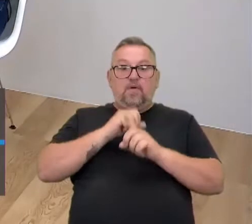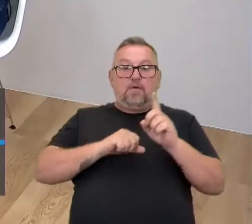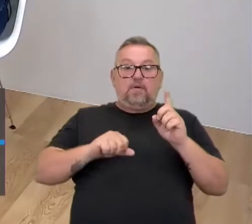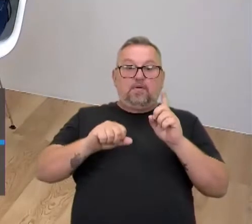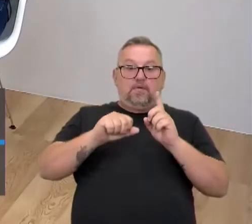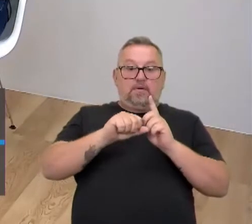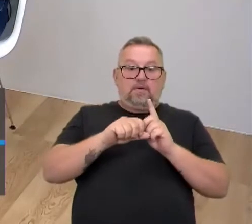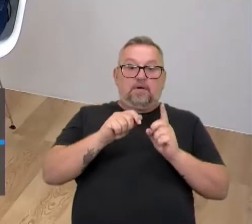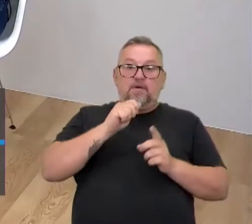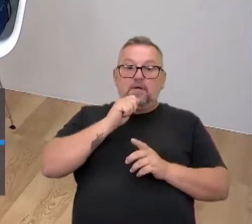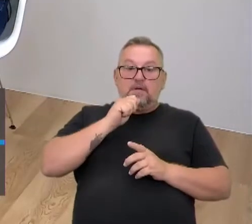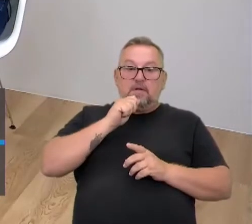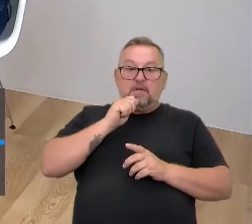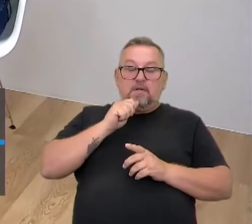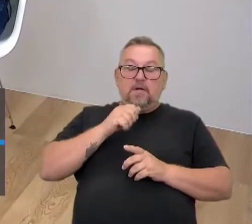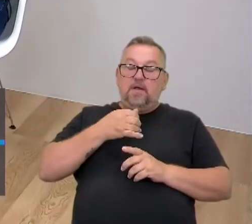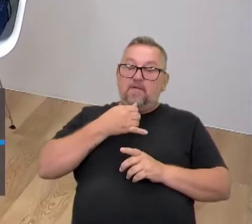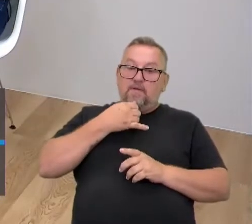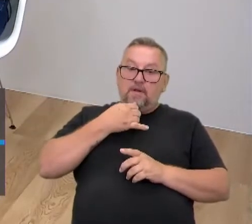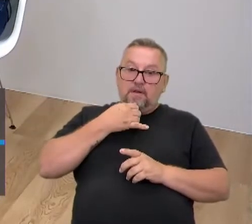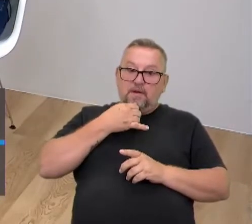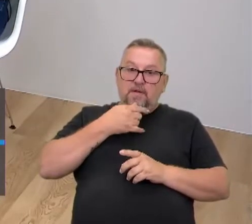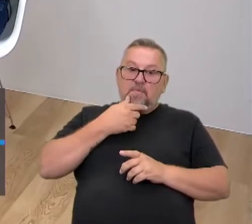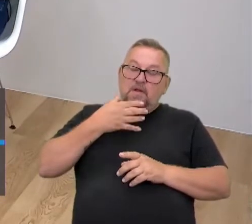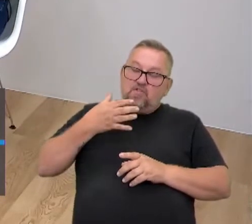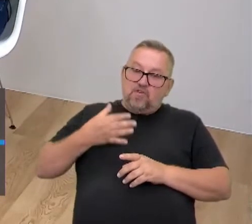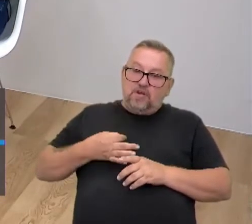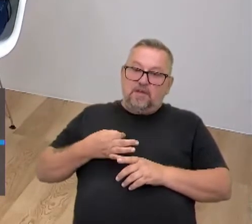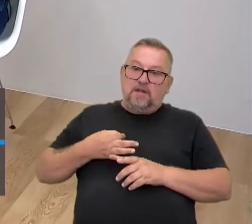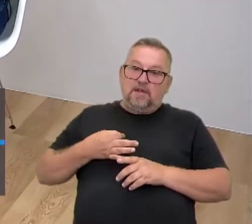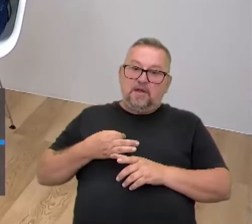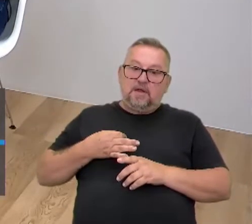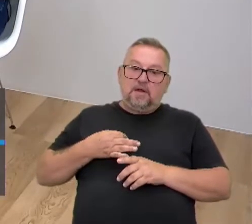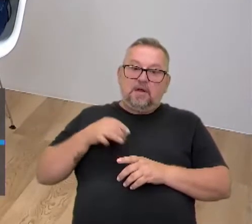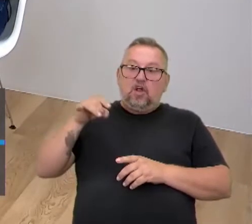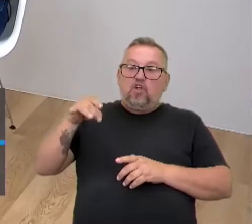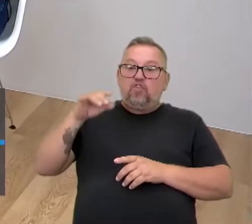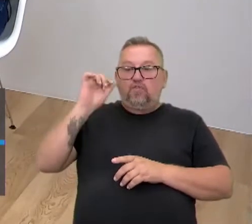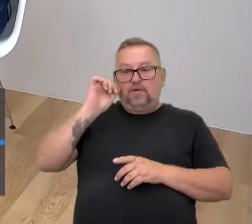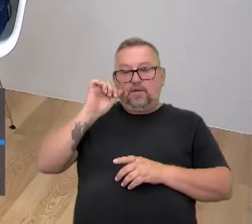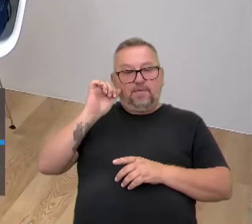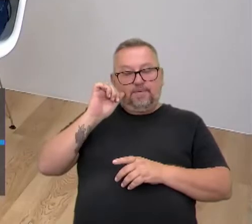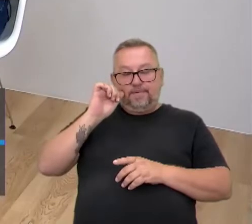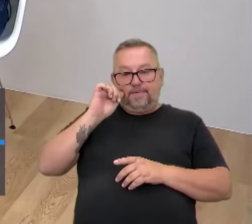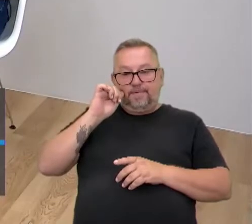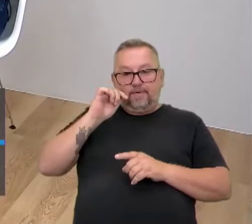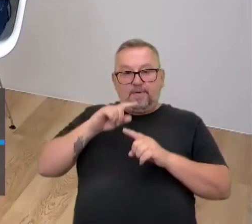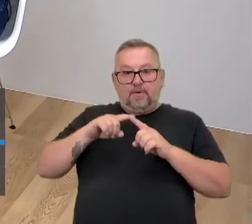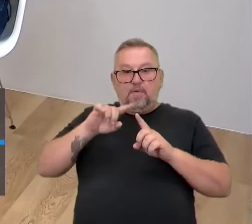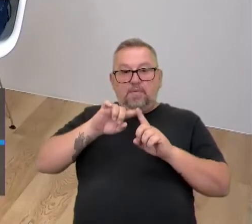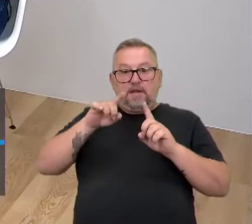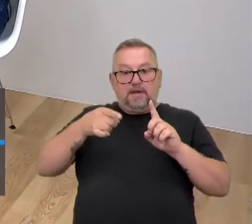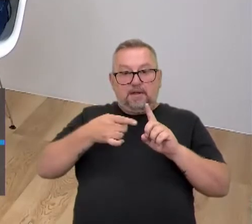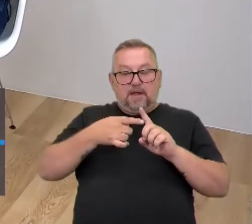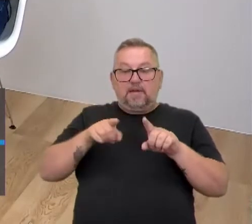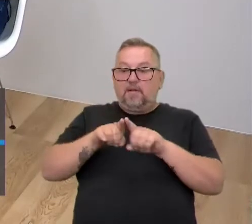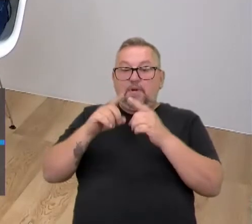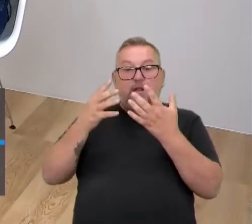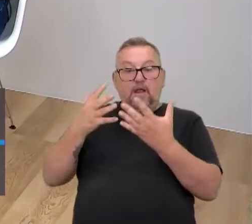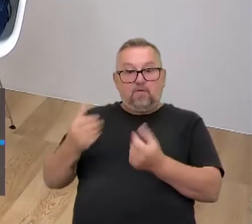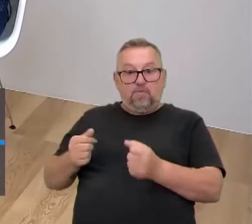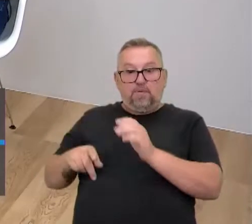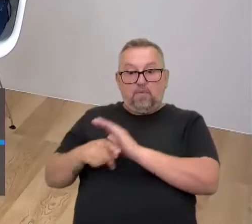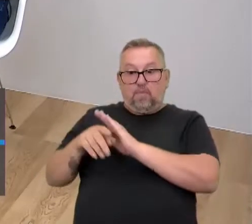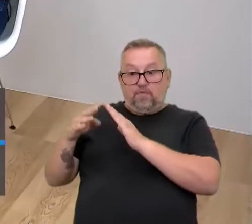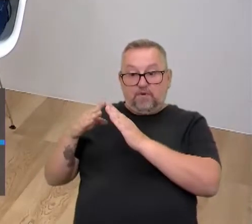sociedade que ainda na época, infelizmente, é muito machista e acaba sobrando para a mulher, em virtude da maternidade, ter que assumir também